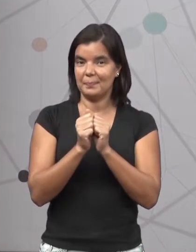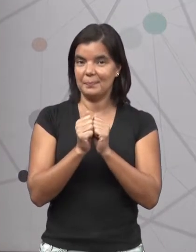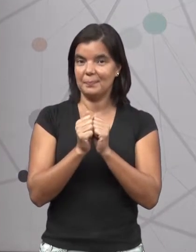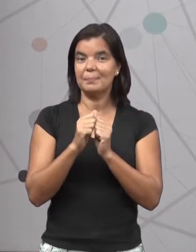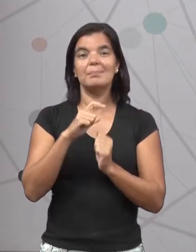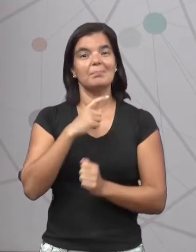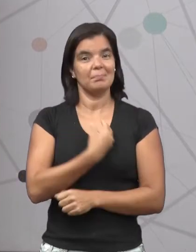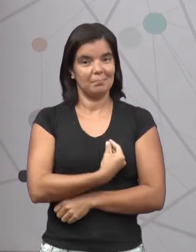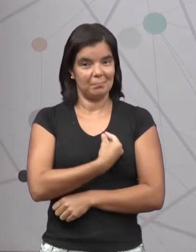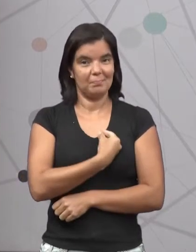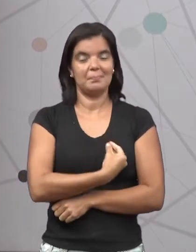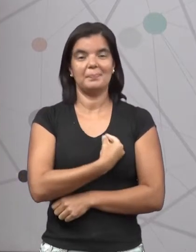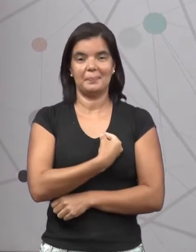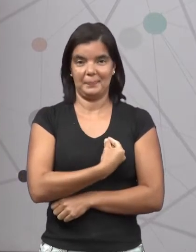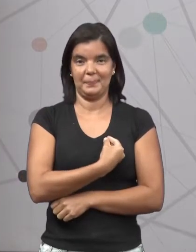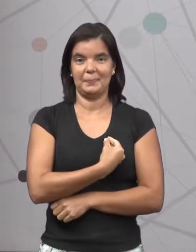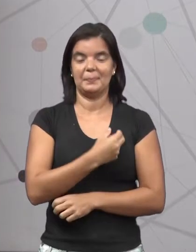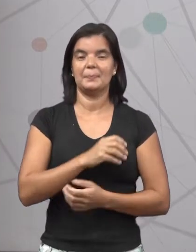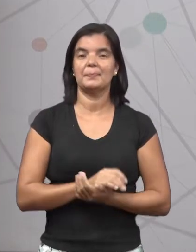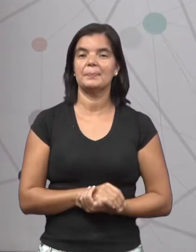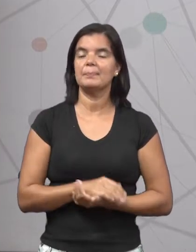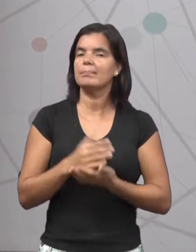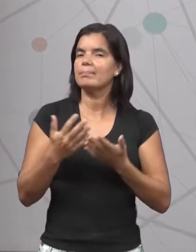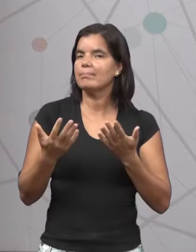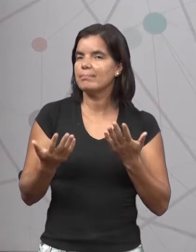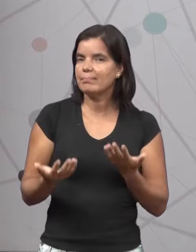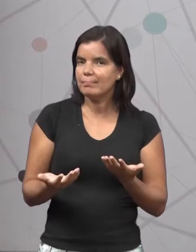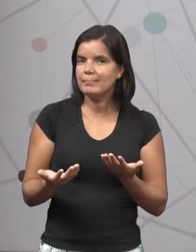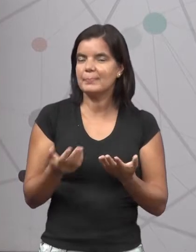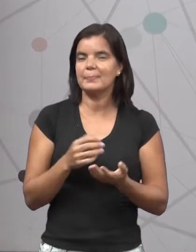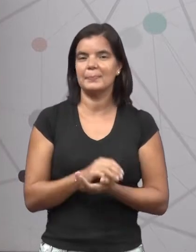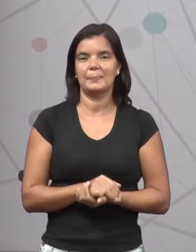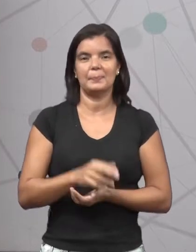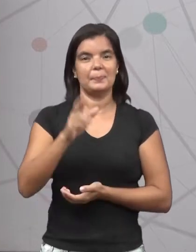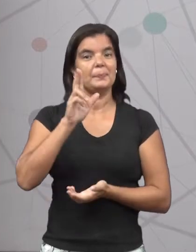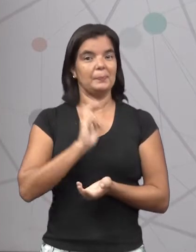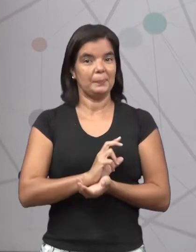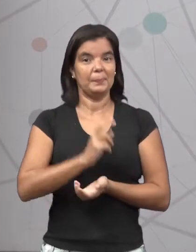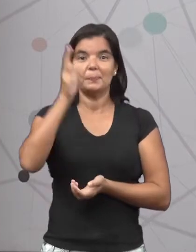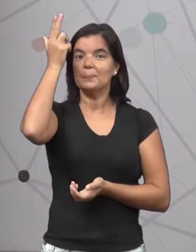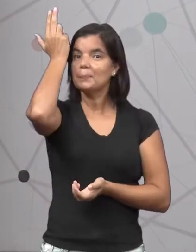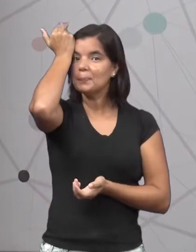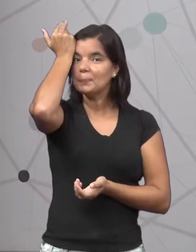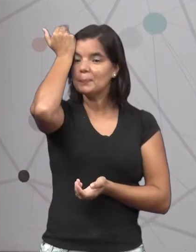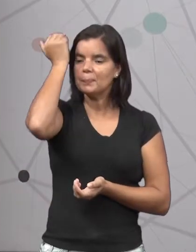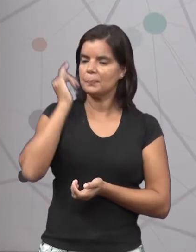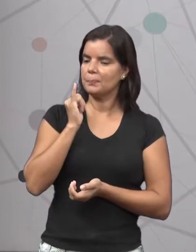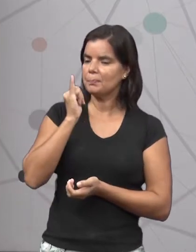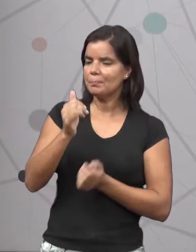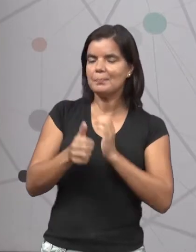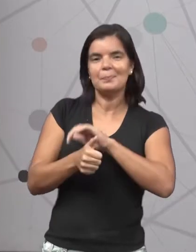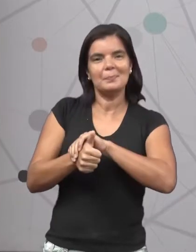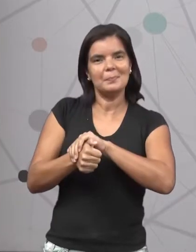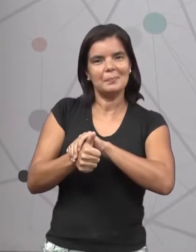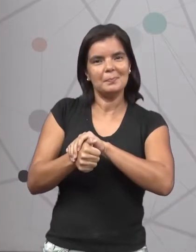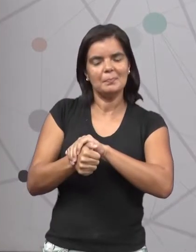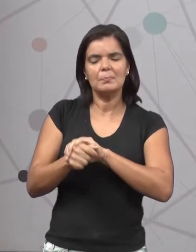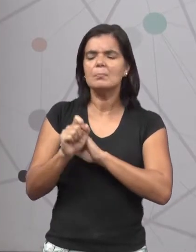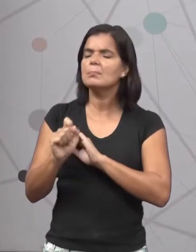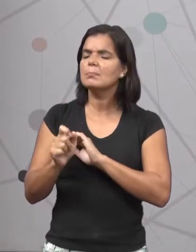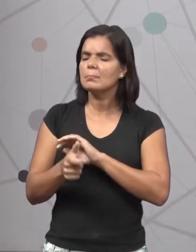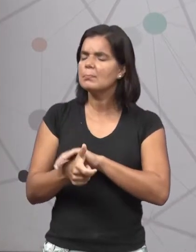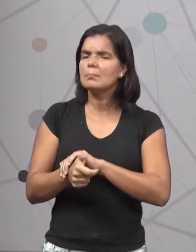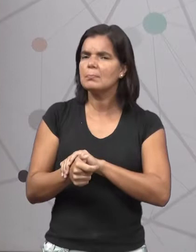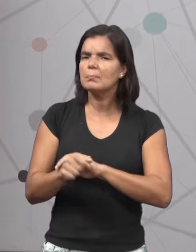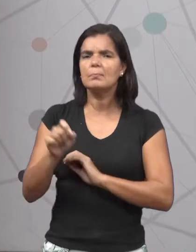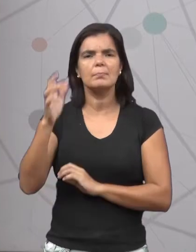iriam participar. Então, a lebre disse para a tartaruga: Tartaruga,